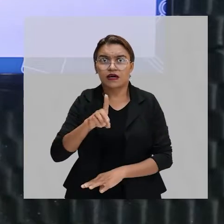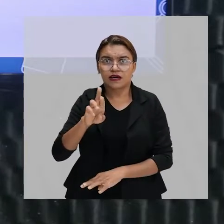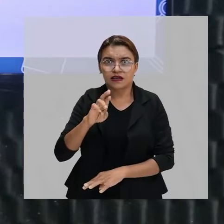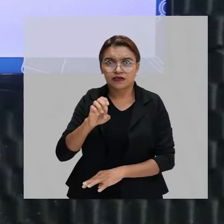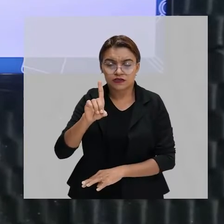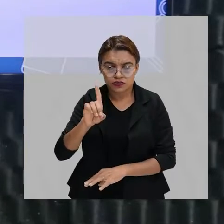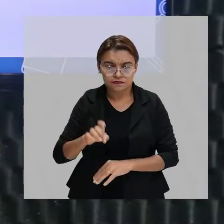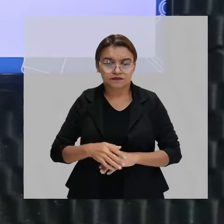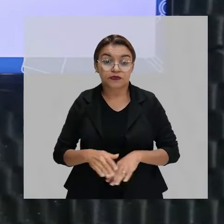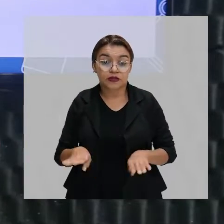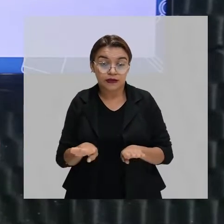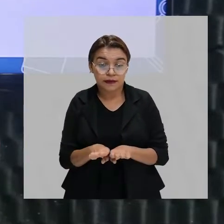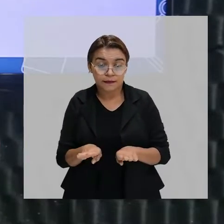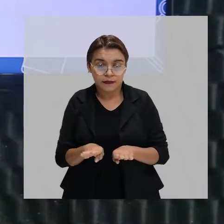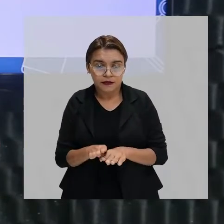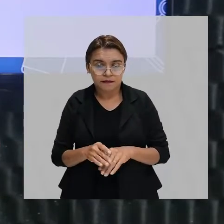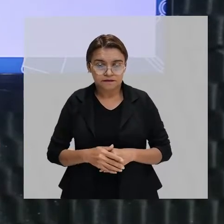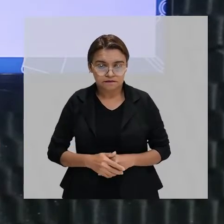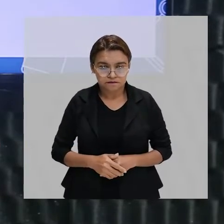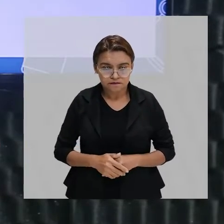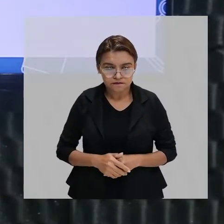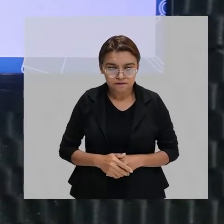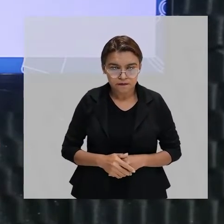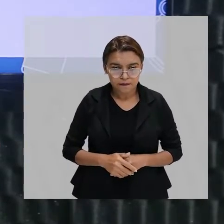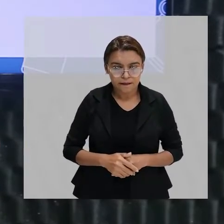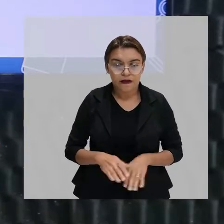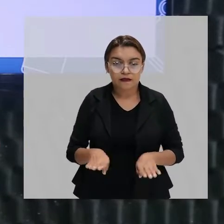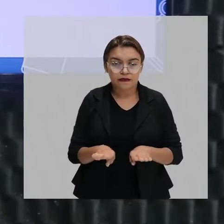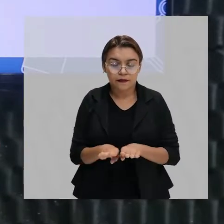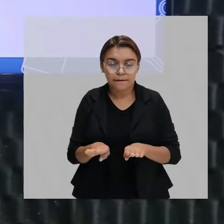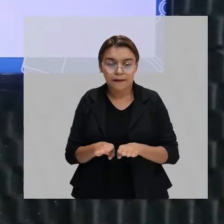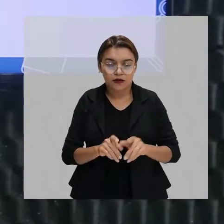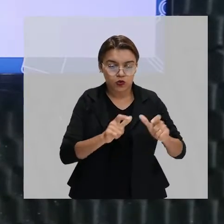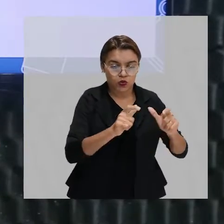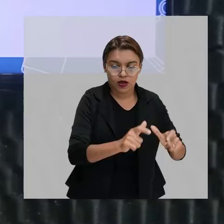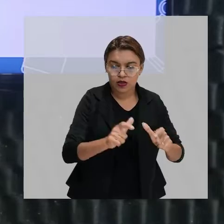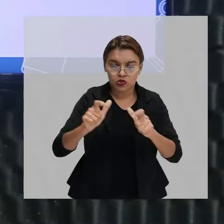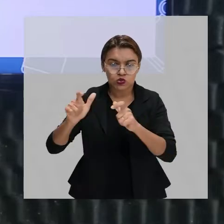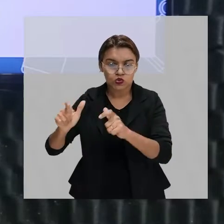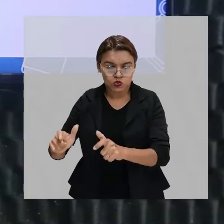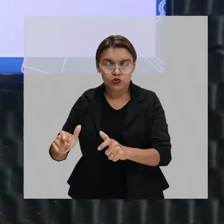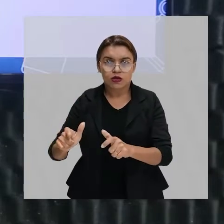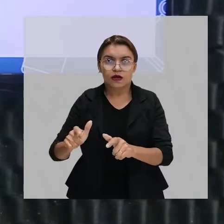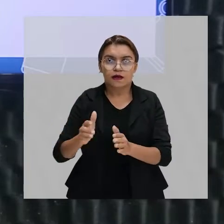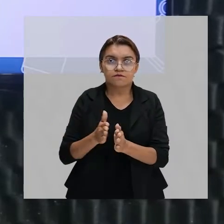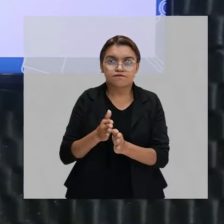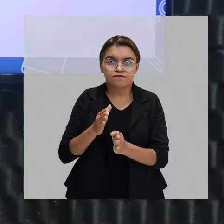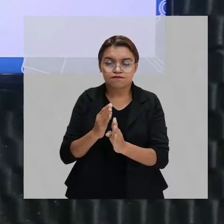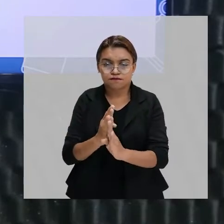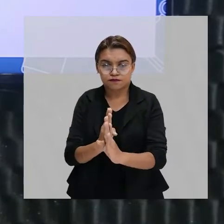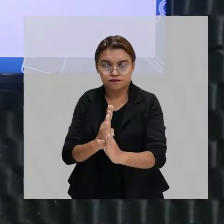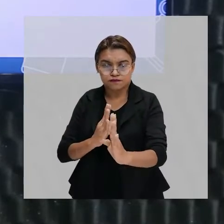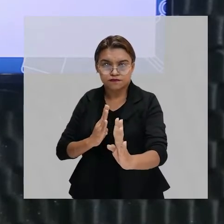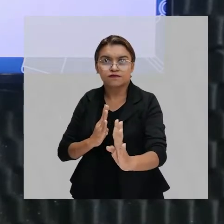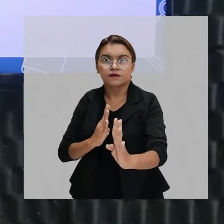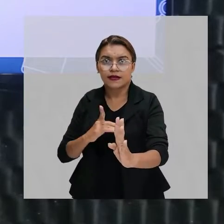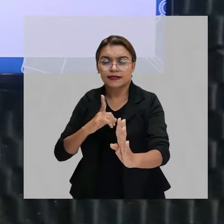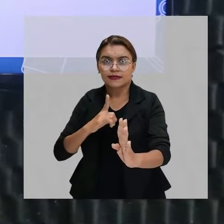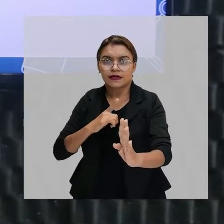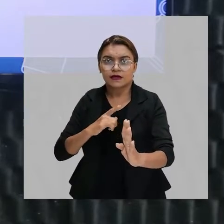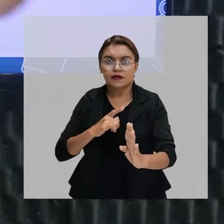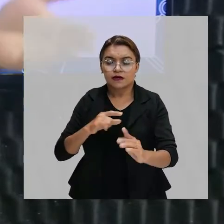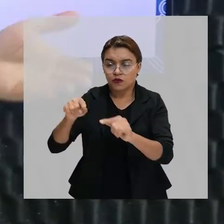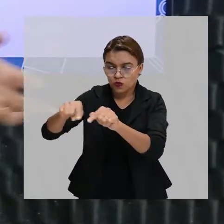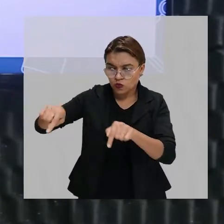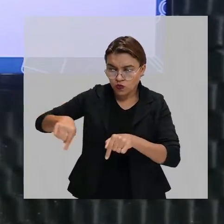beisebol é uma das do campo e taco invasão territorial Só aqueles esportes que o indivíduo ele tem